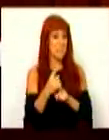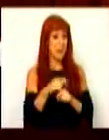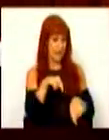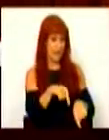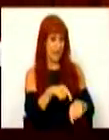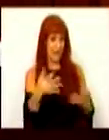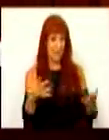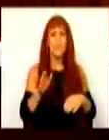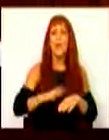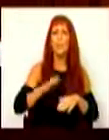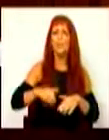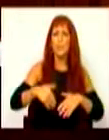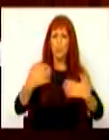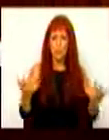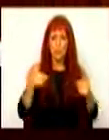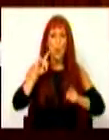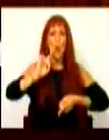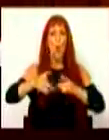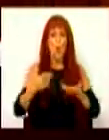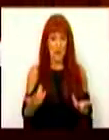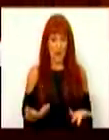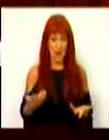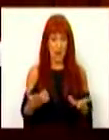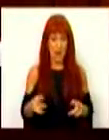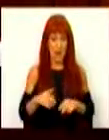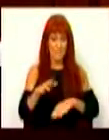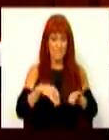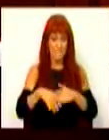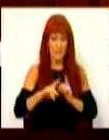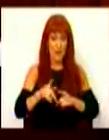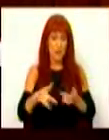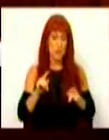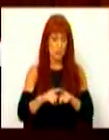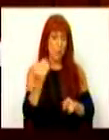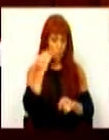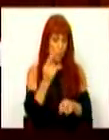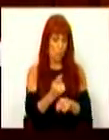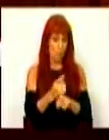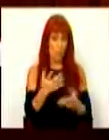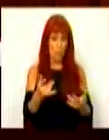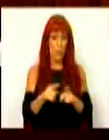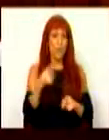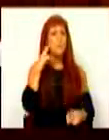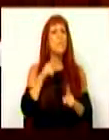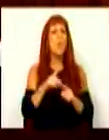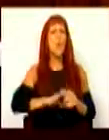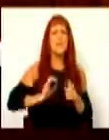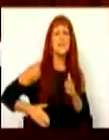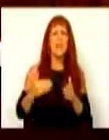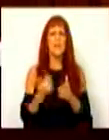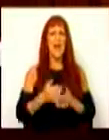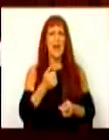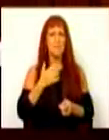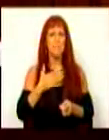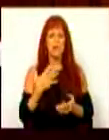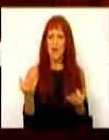realidade. É por isso que aquilo que aqui estamos a fazer com este mecanismo é um mecanismo que visa dar confiança às